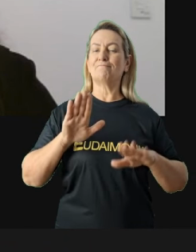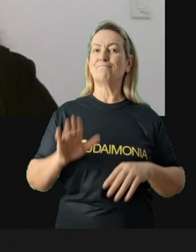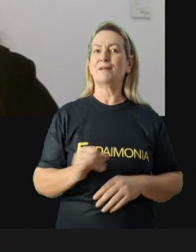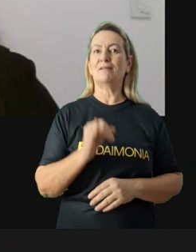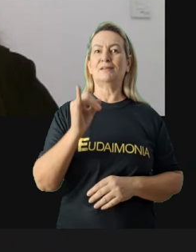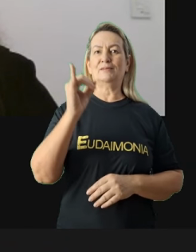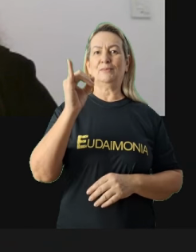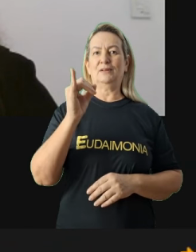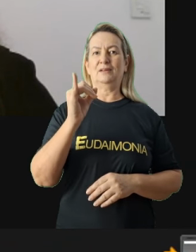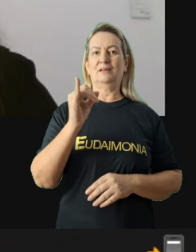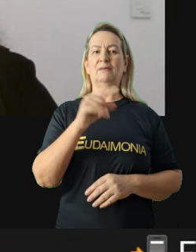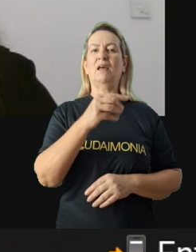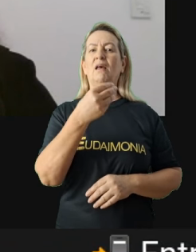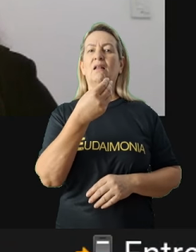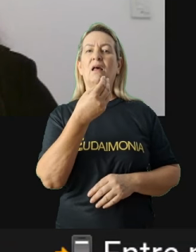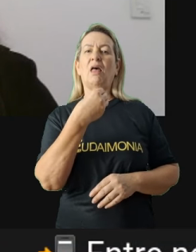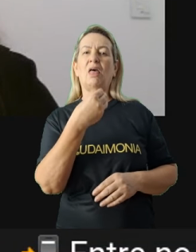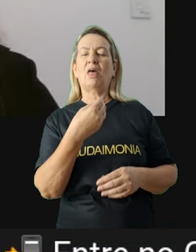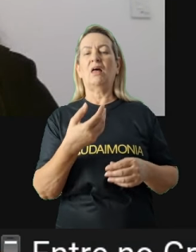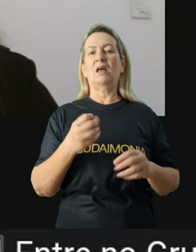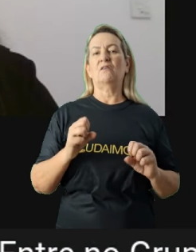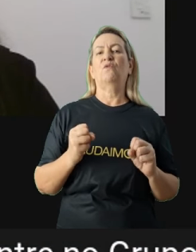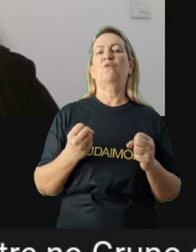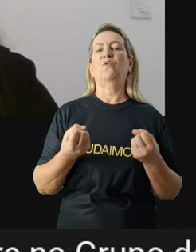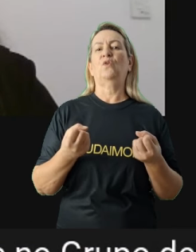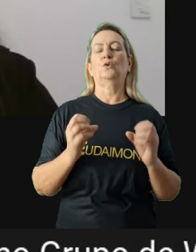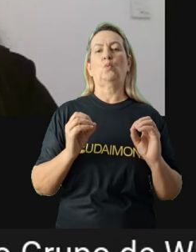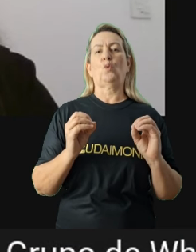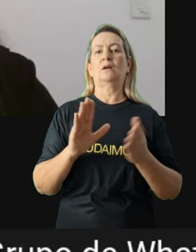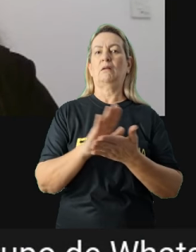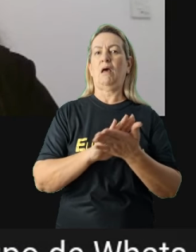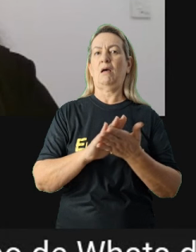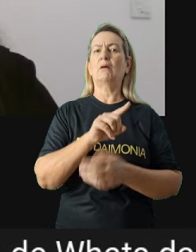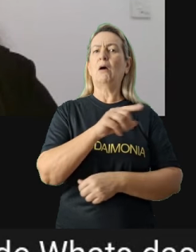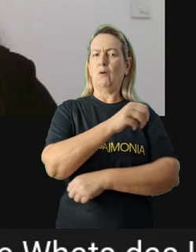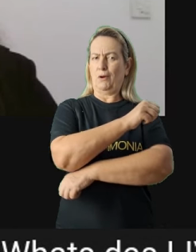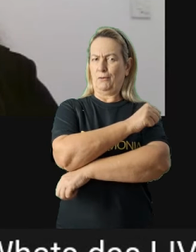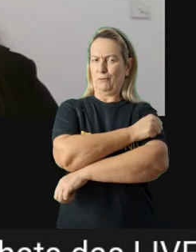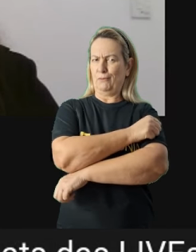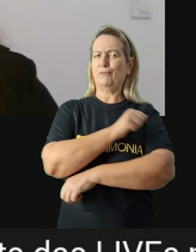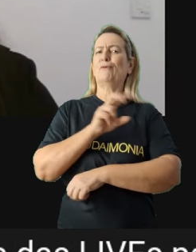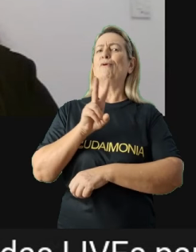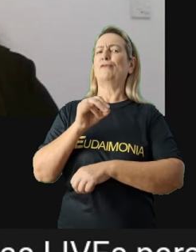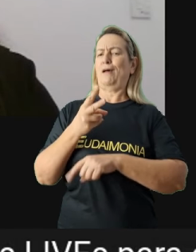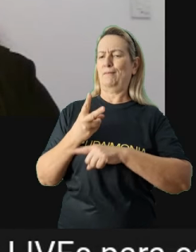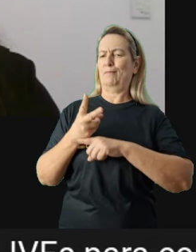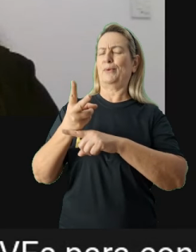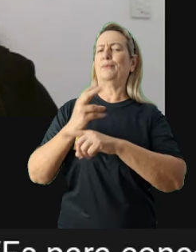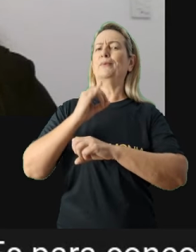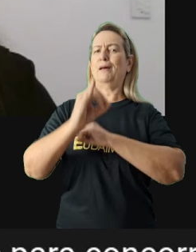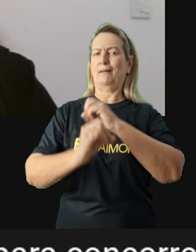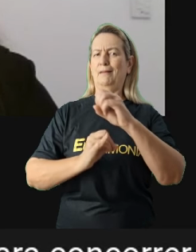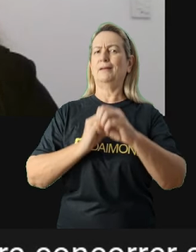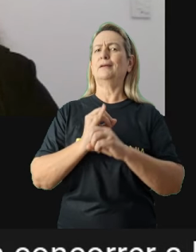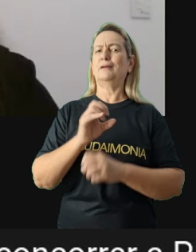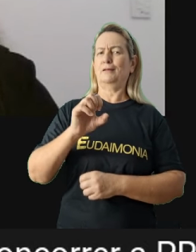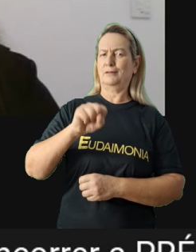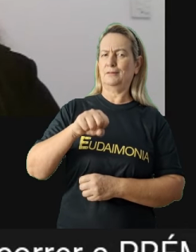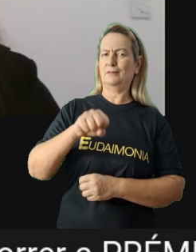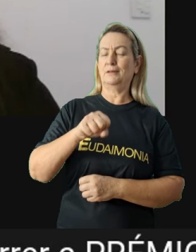natural, né? Para que a gente não caia naquela lei do menor esforço, que é natural, a gente tem falado sobre isso, o aluno vai